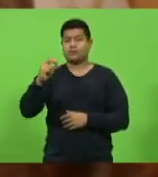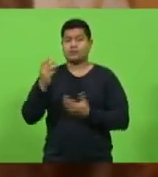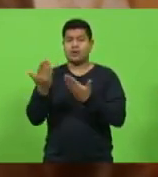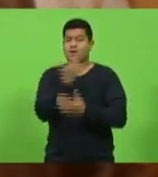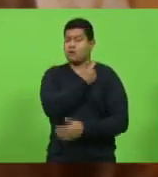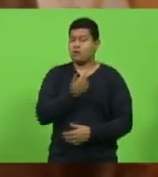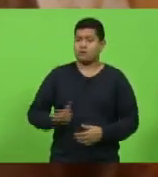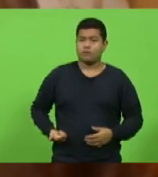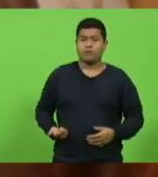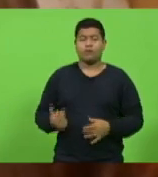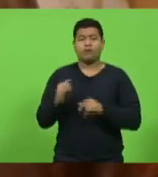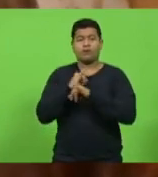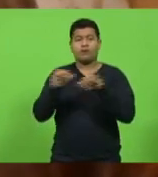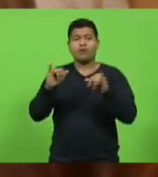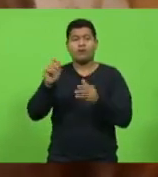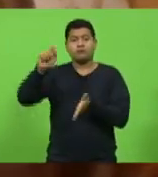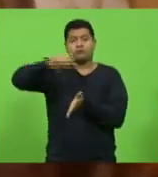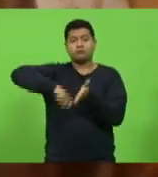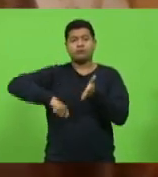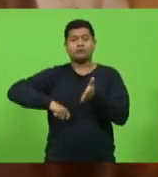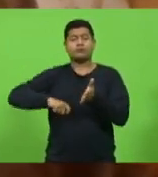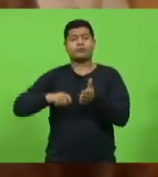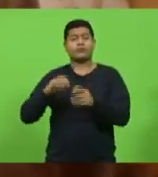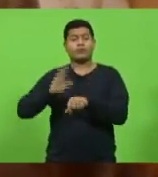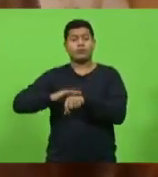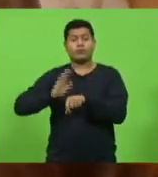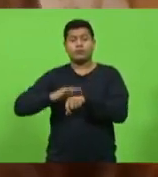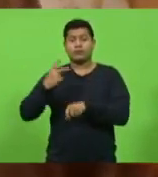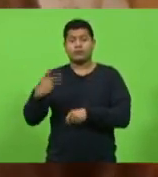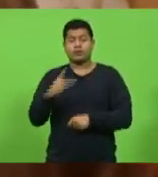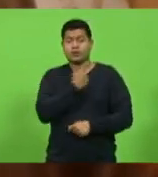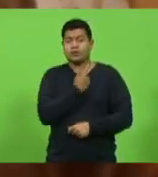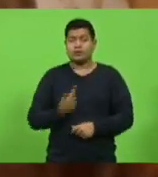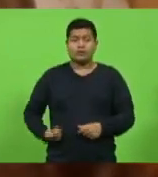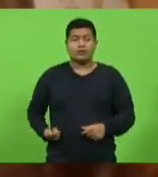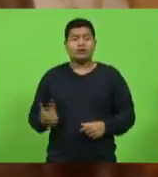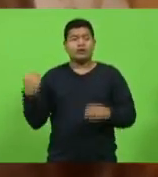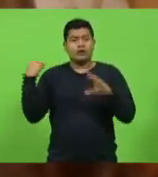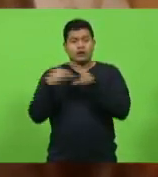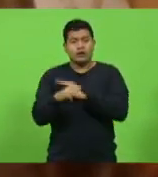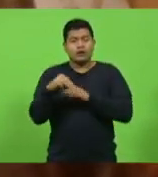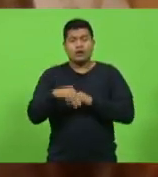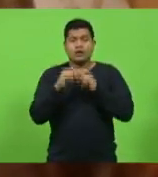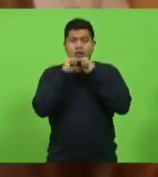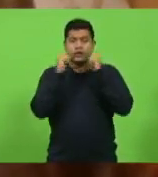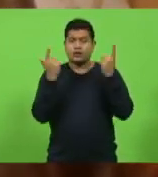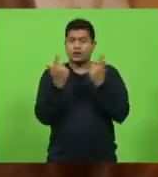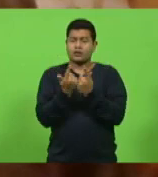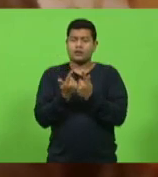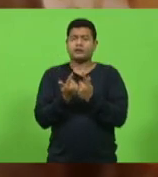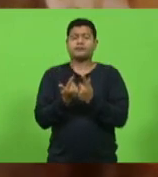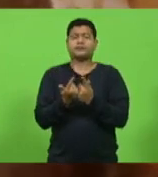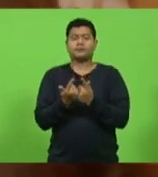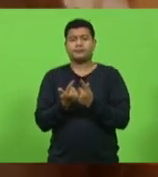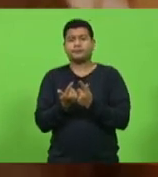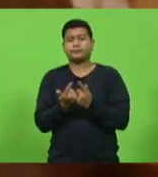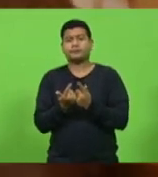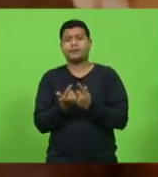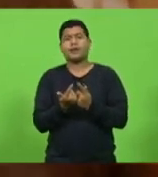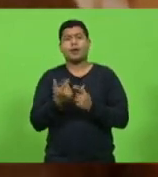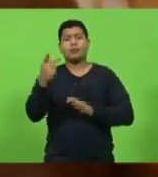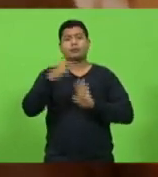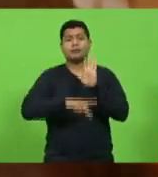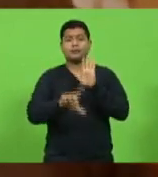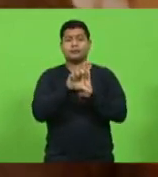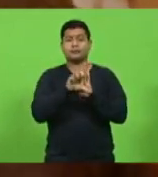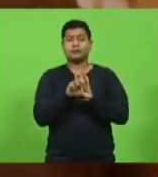assinada digitalmente por ele próprio, encaminhou à Assembleia Legislativa do Estado de Santa Catarina projeto de